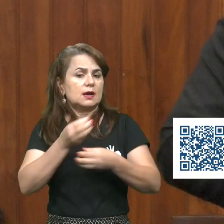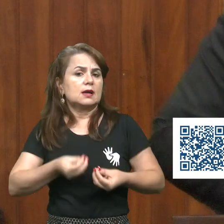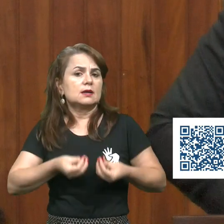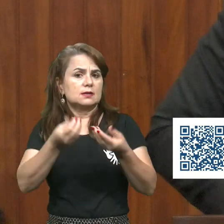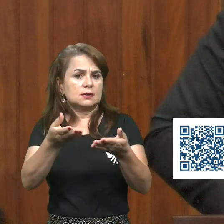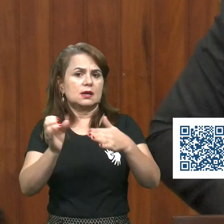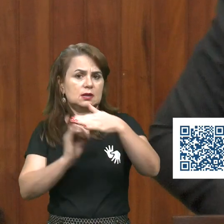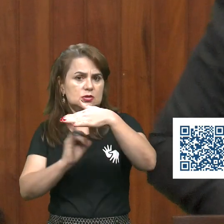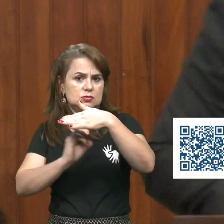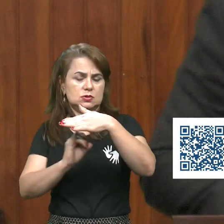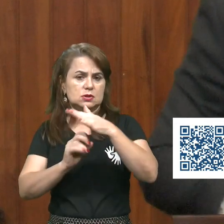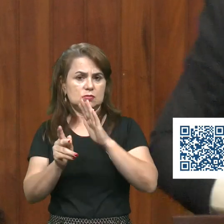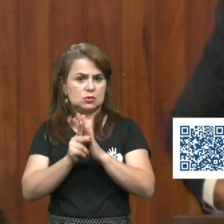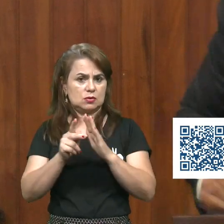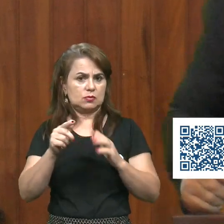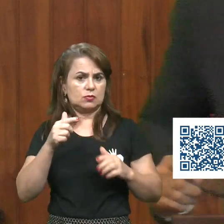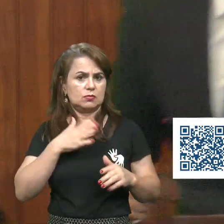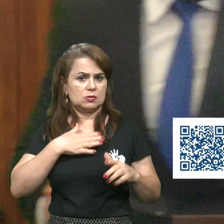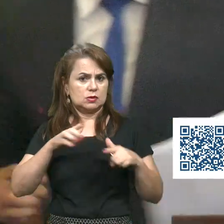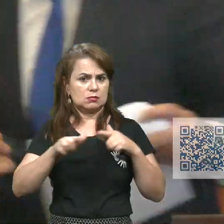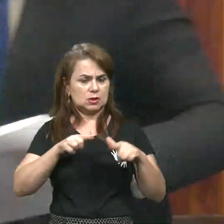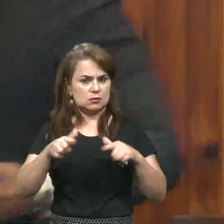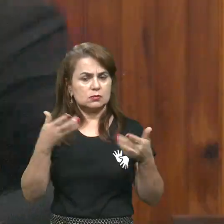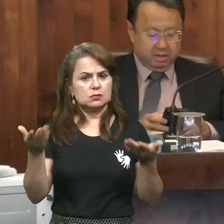lá do meu local. Perfeito.